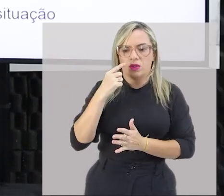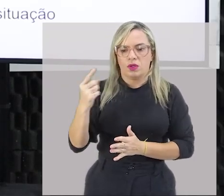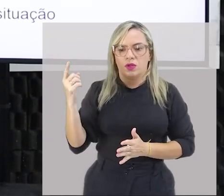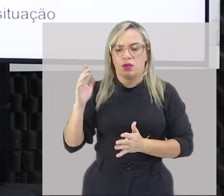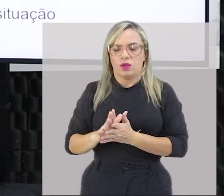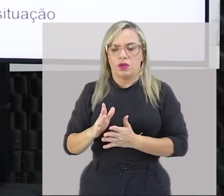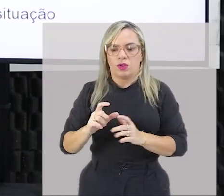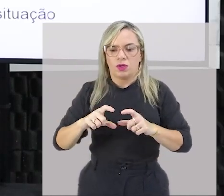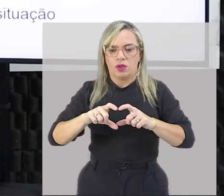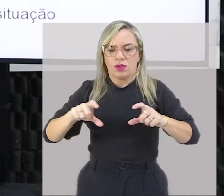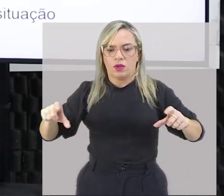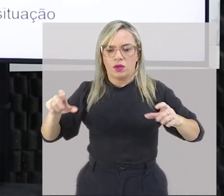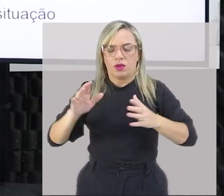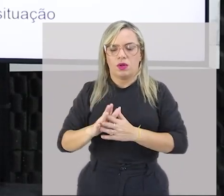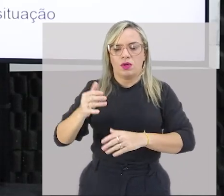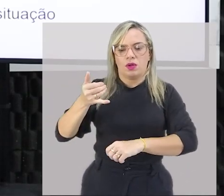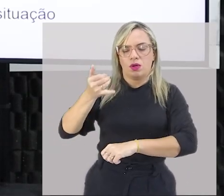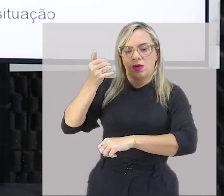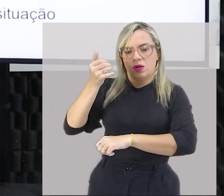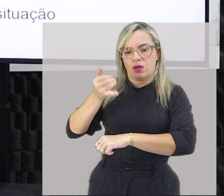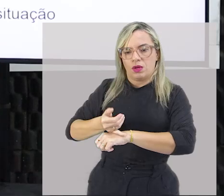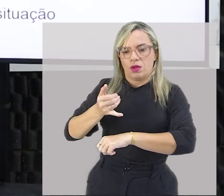ferro, cilíndrica e homogênea.